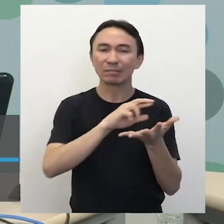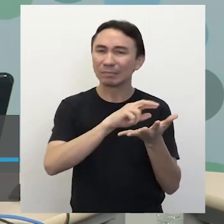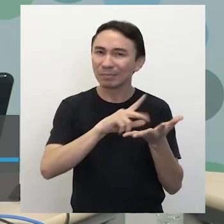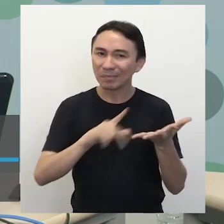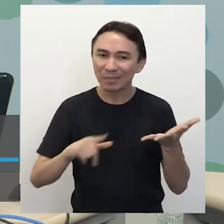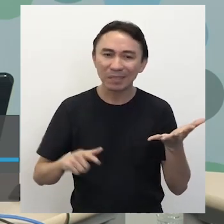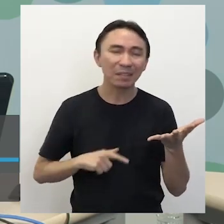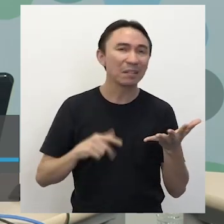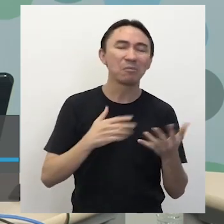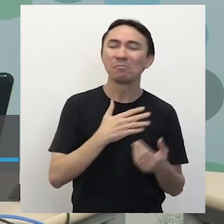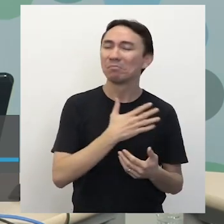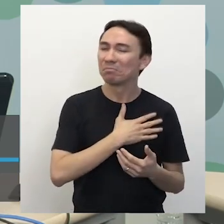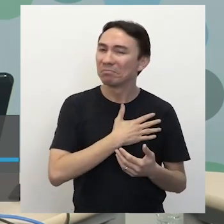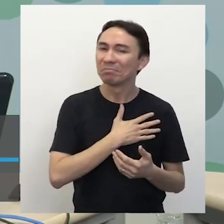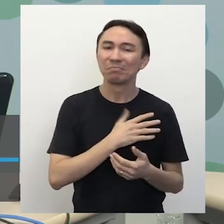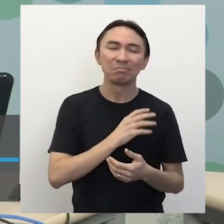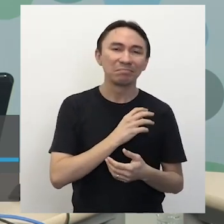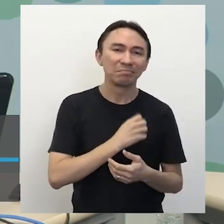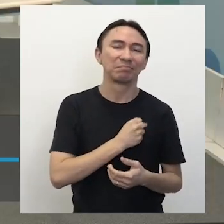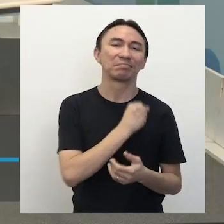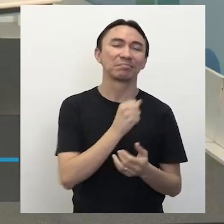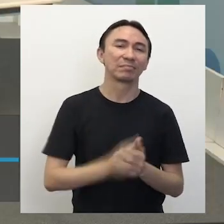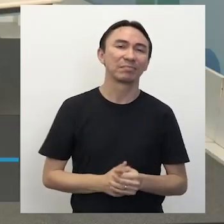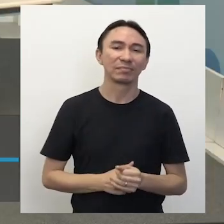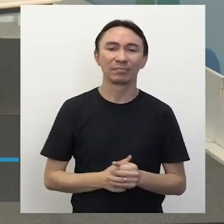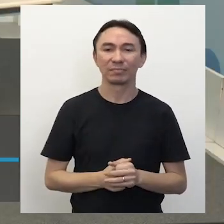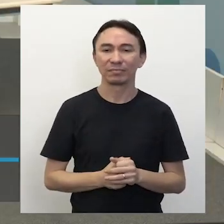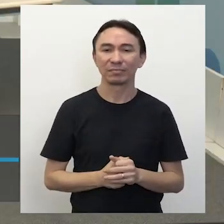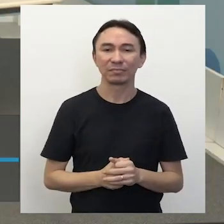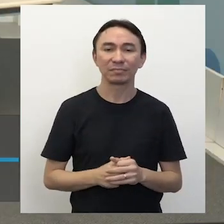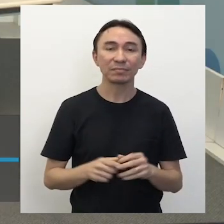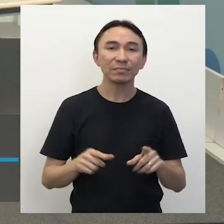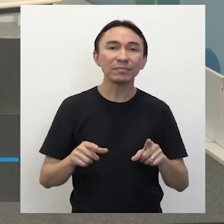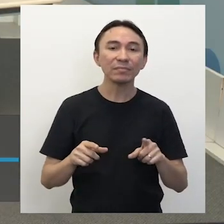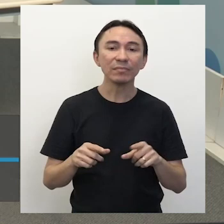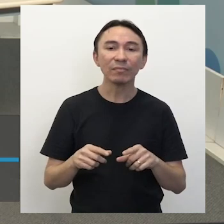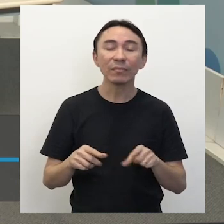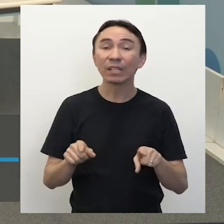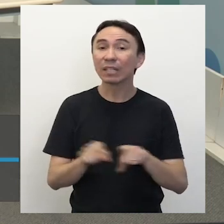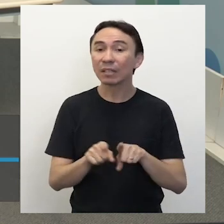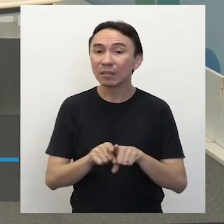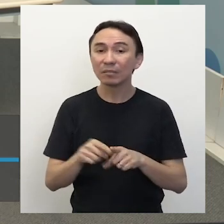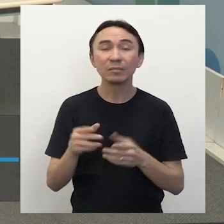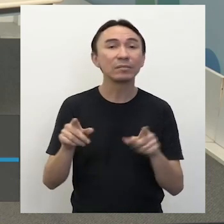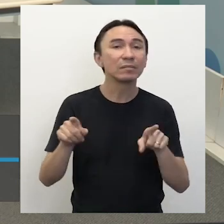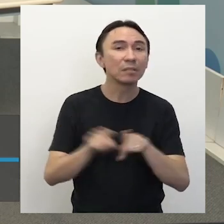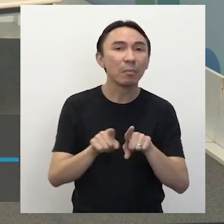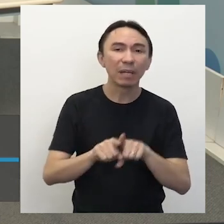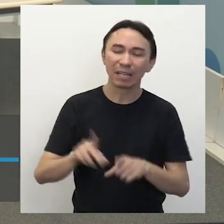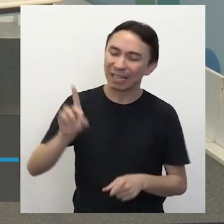amando. Por falar, Death Note é daqueles que transpuseram